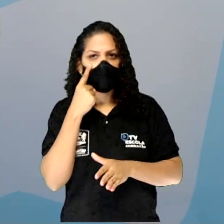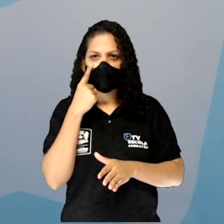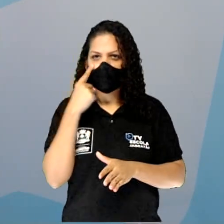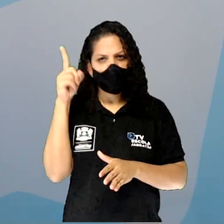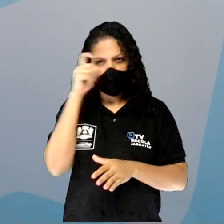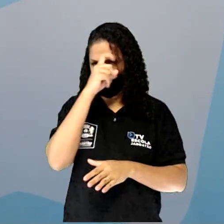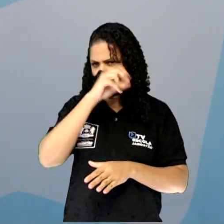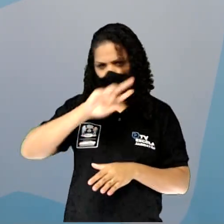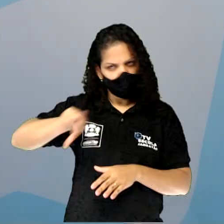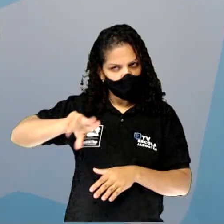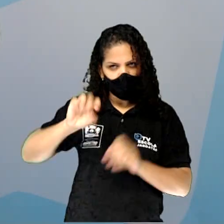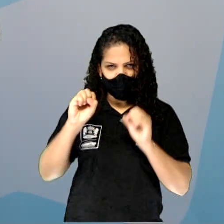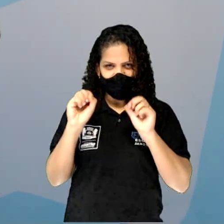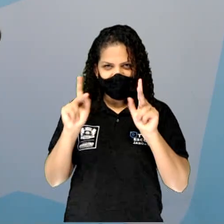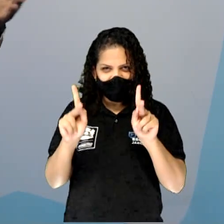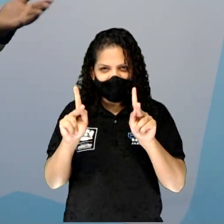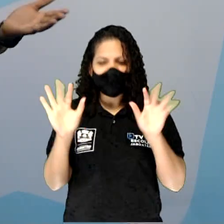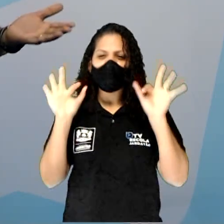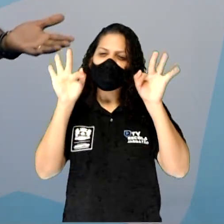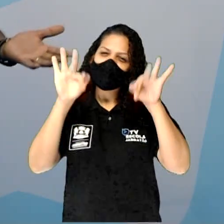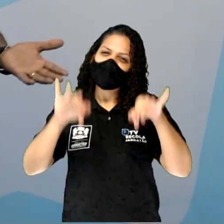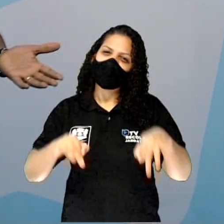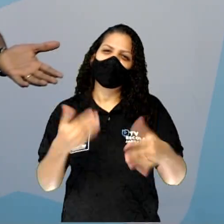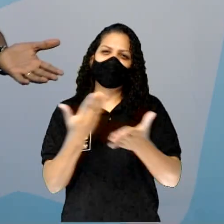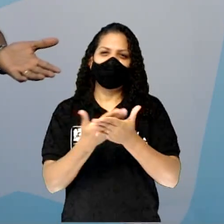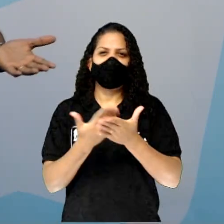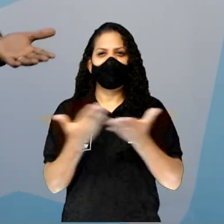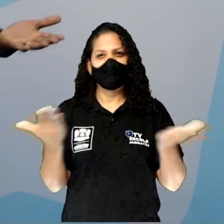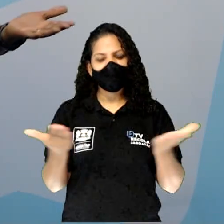encontrar. Tá ok? Estamos finalizando nossa aula de